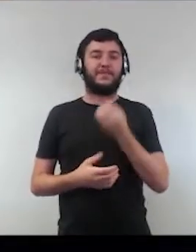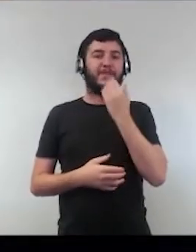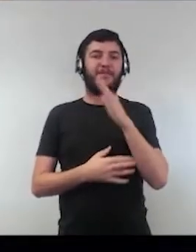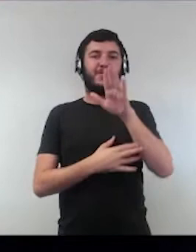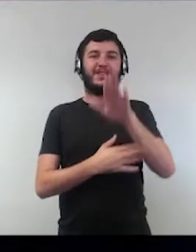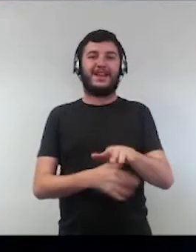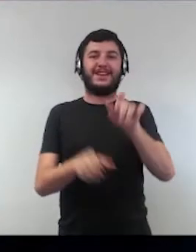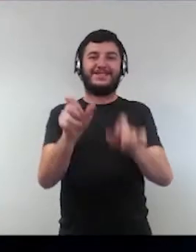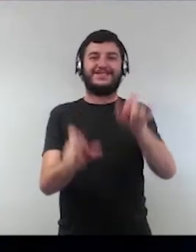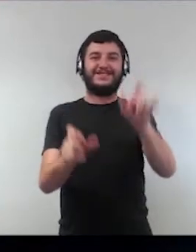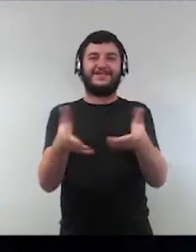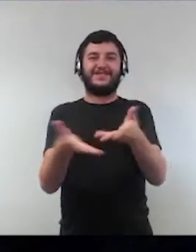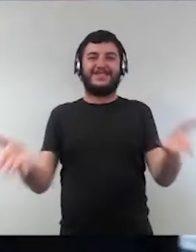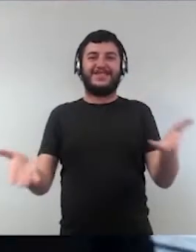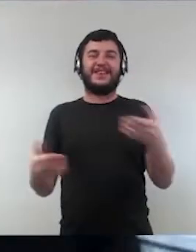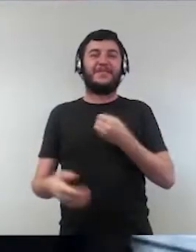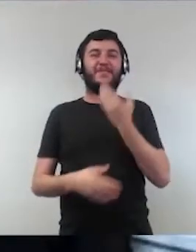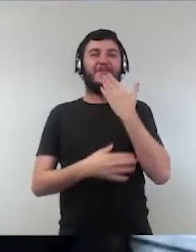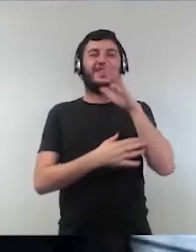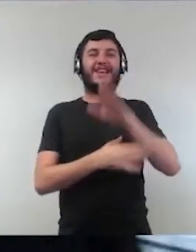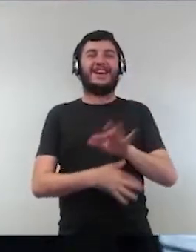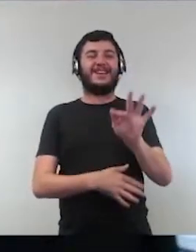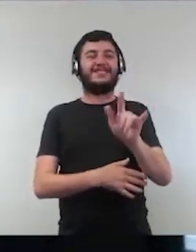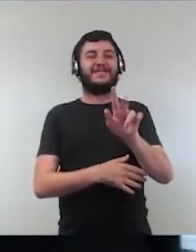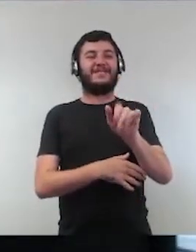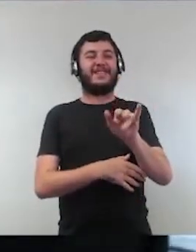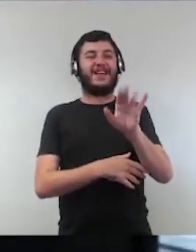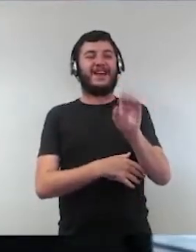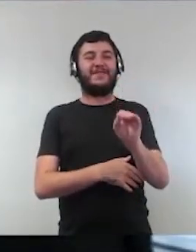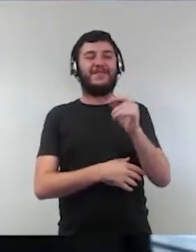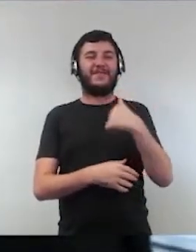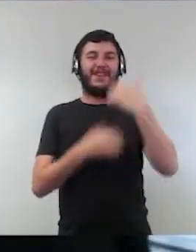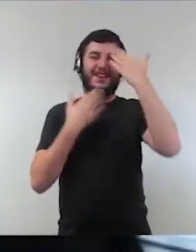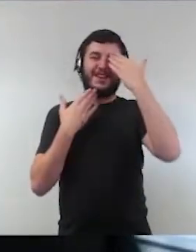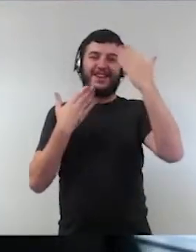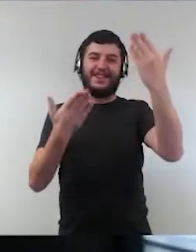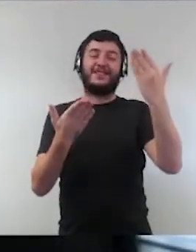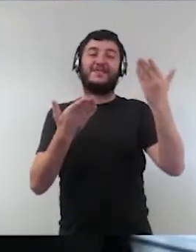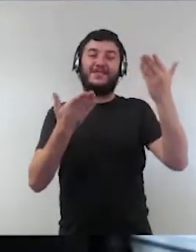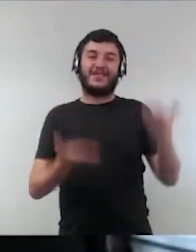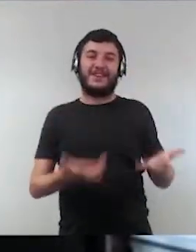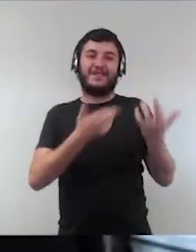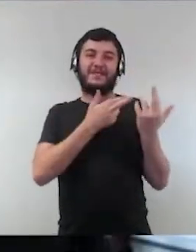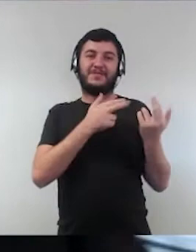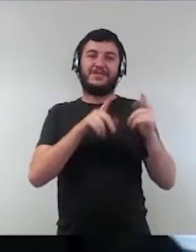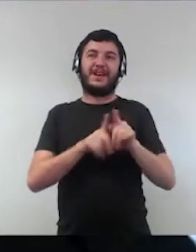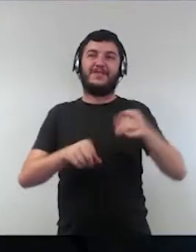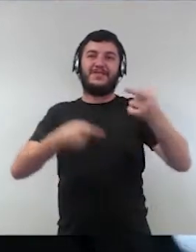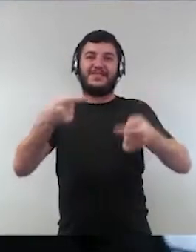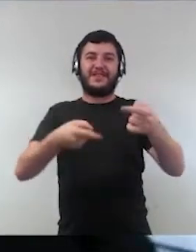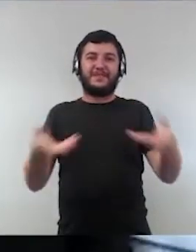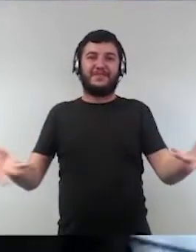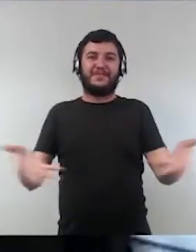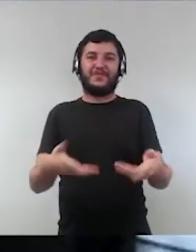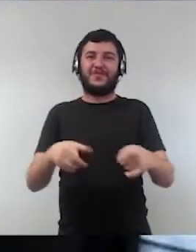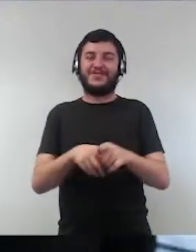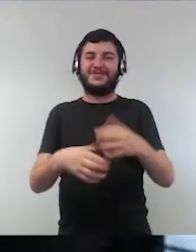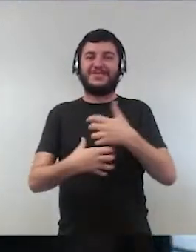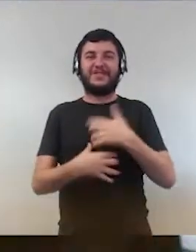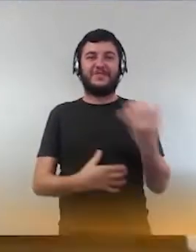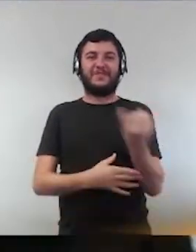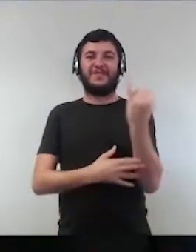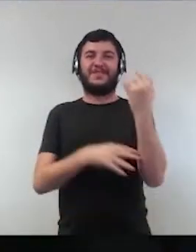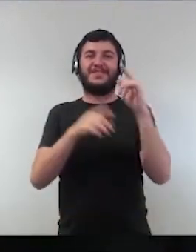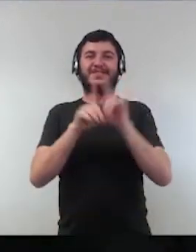Boa tarde, Flávio. Agradeço por presidir esse painel tão importante. Agradeço também a Ordem dos Advogados